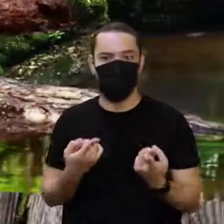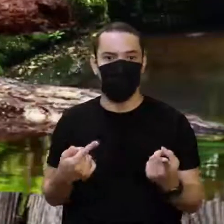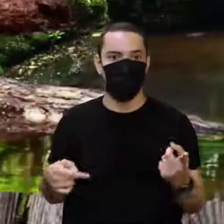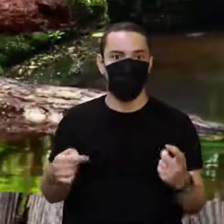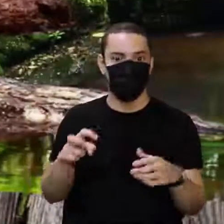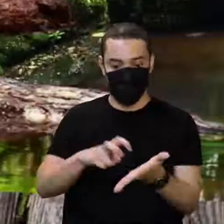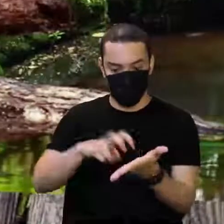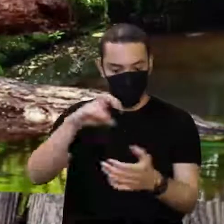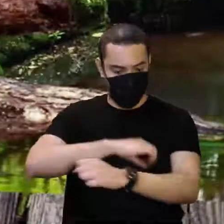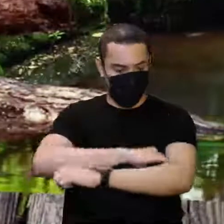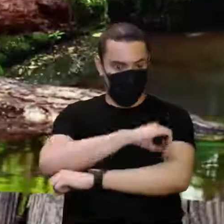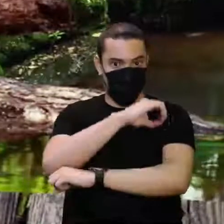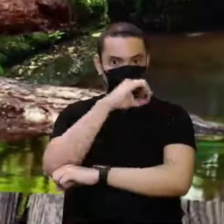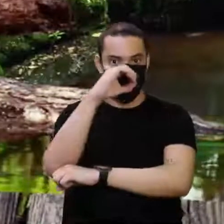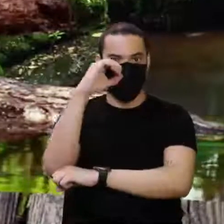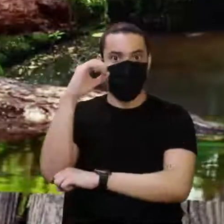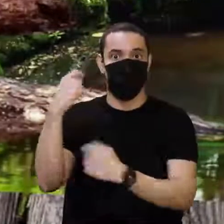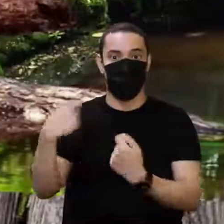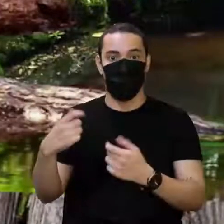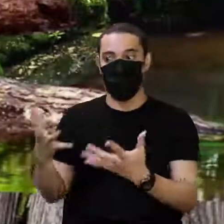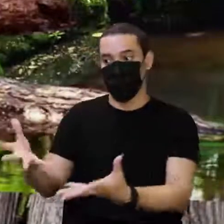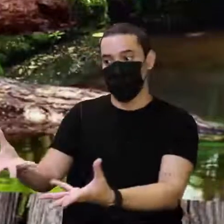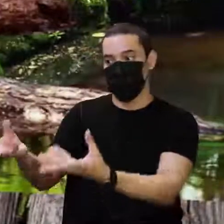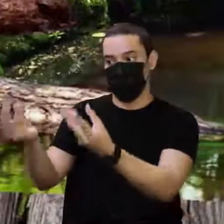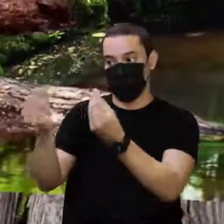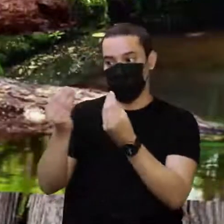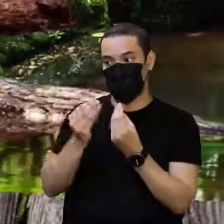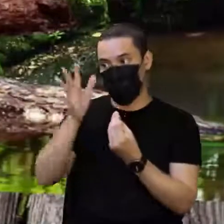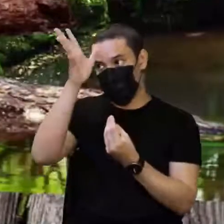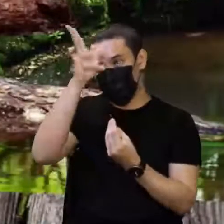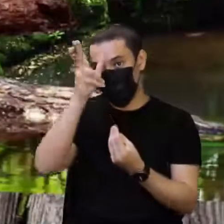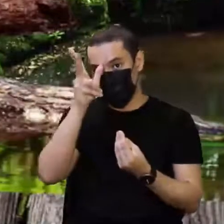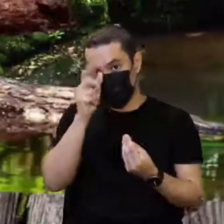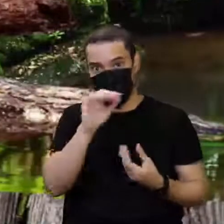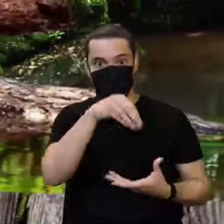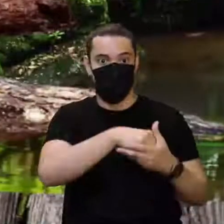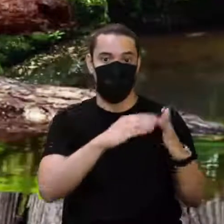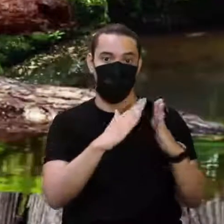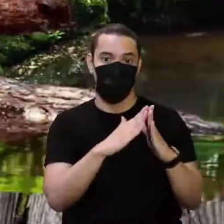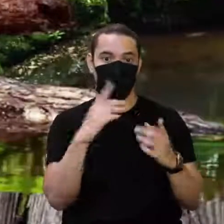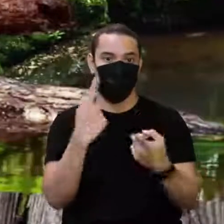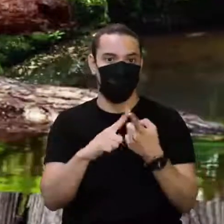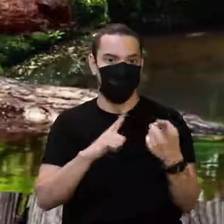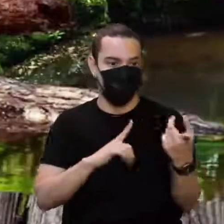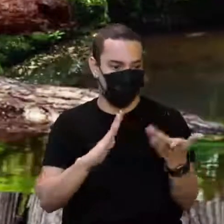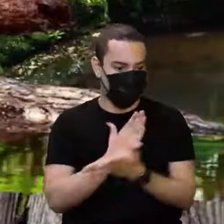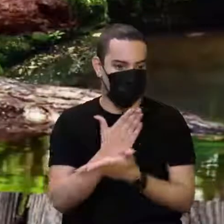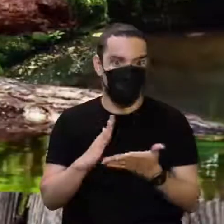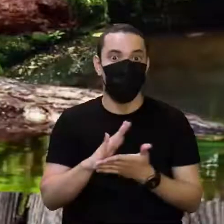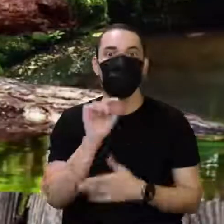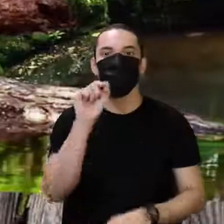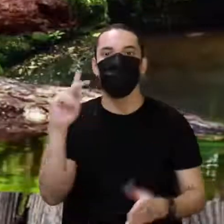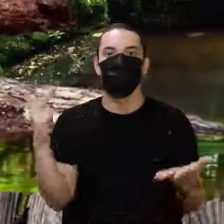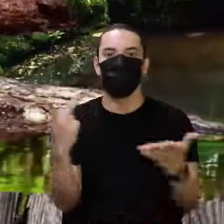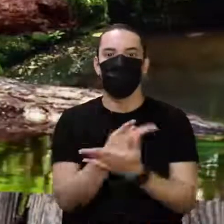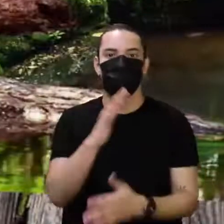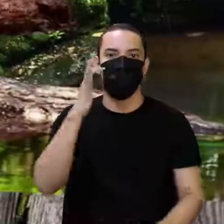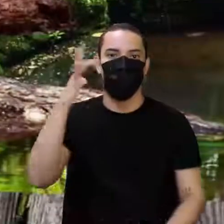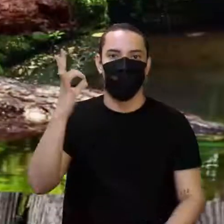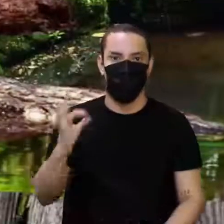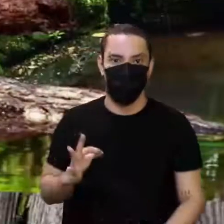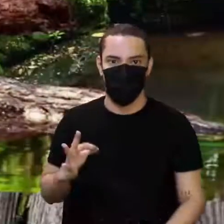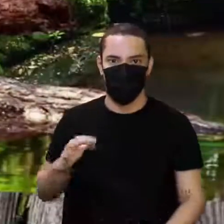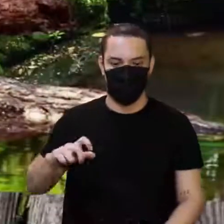viu. E aí a gente teve que trazer ela para um outro abrigo, porque tinha algumas frestas, né? E eles vinham por